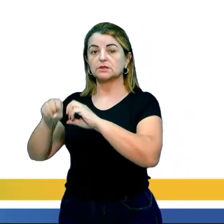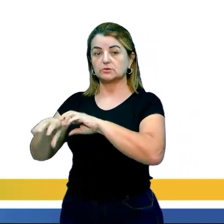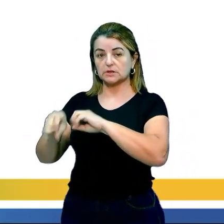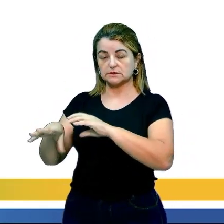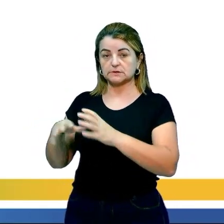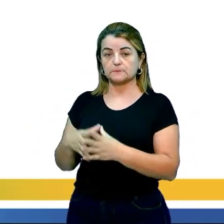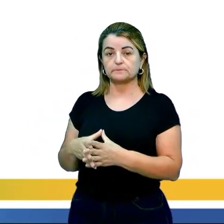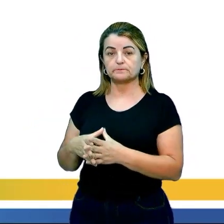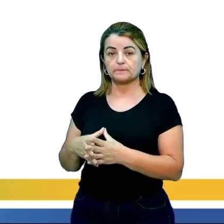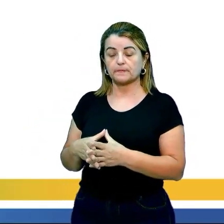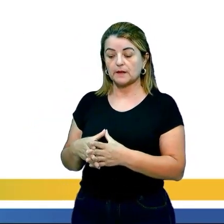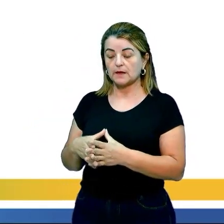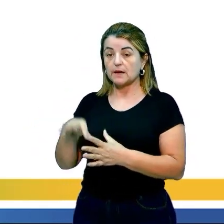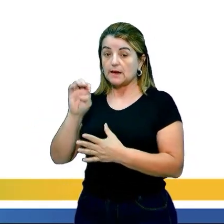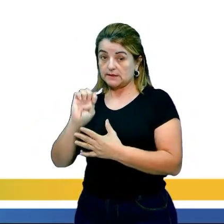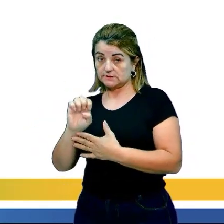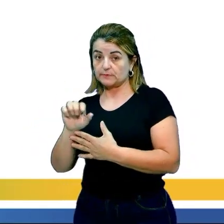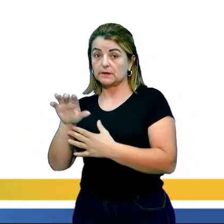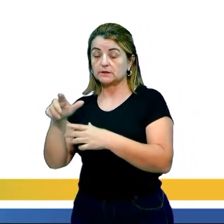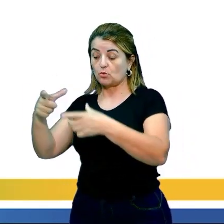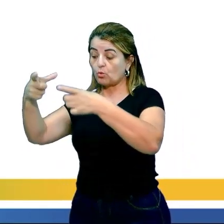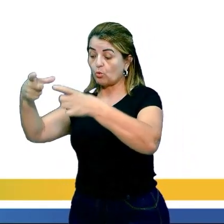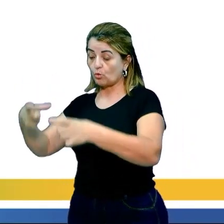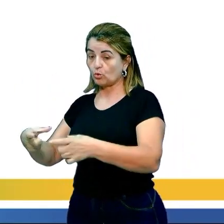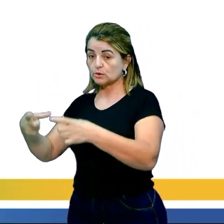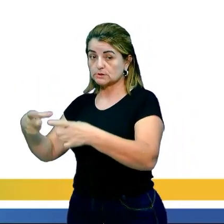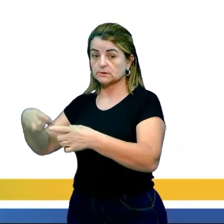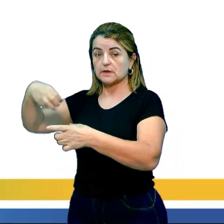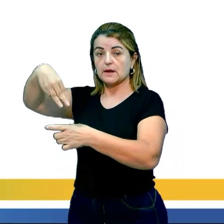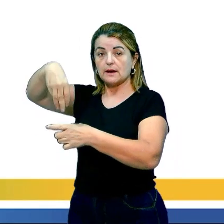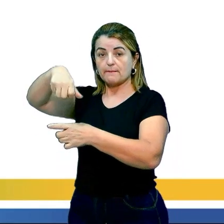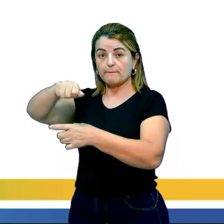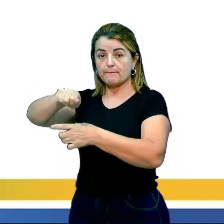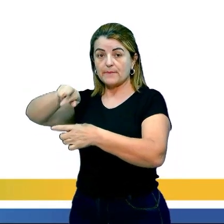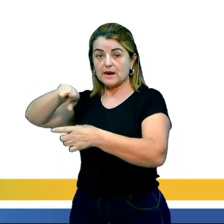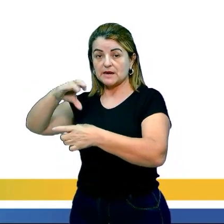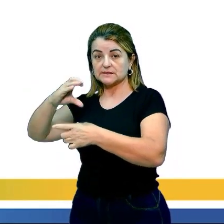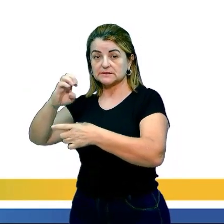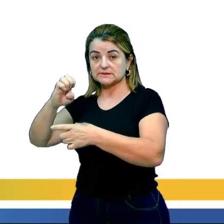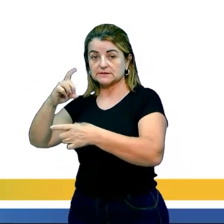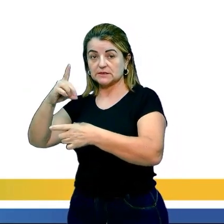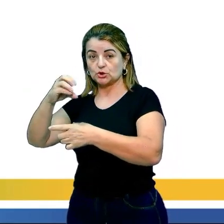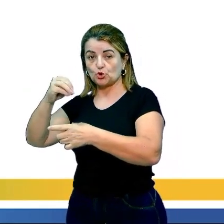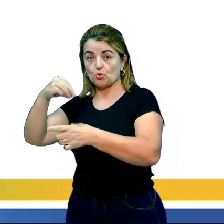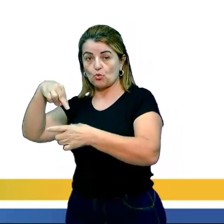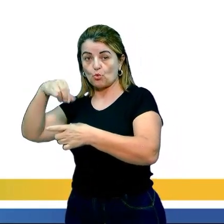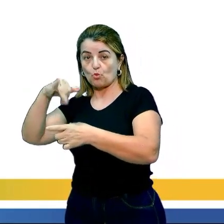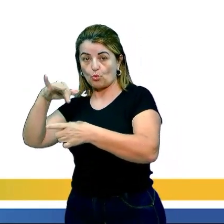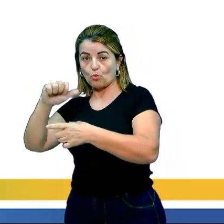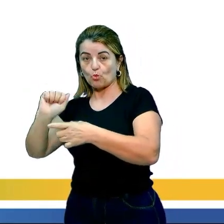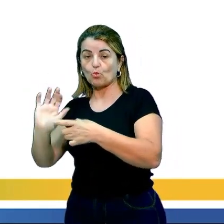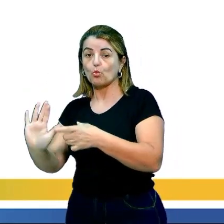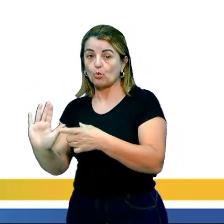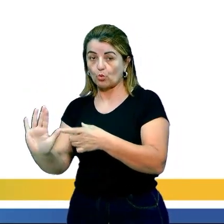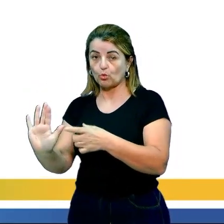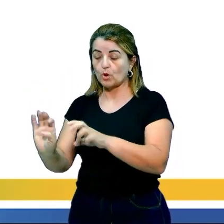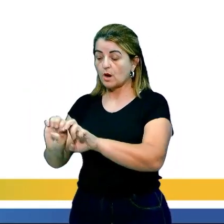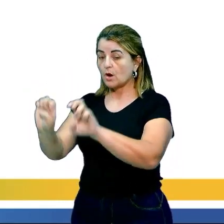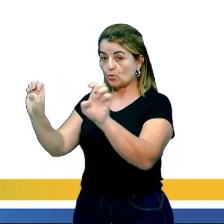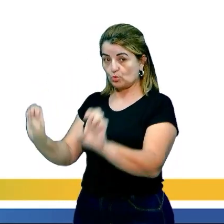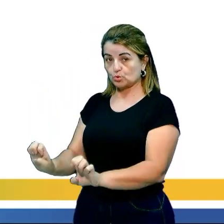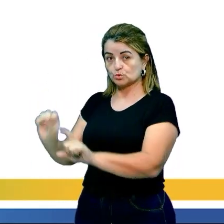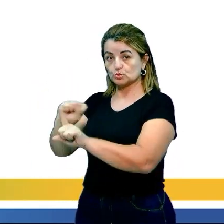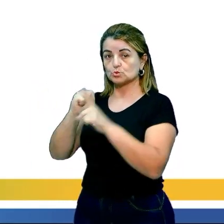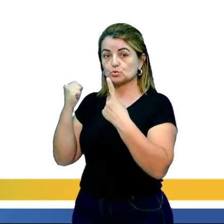né Esparta estava localizado na Macedônia na Província do Peloponeso né e a estrutura social